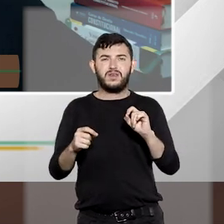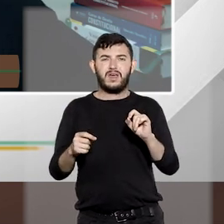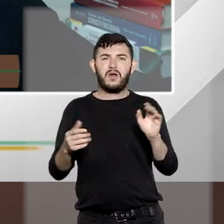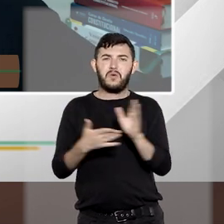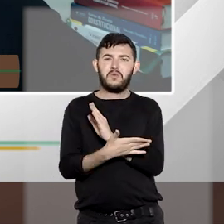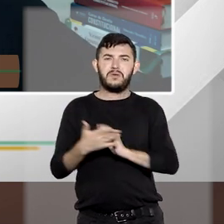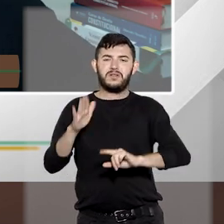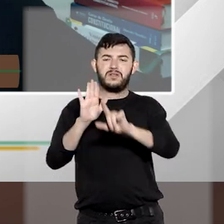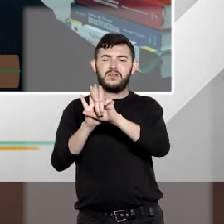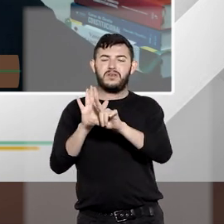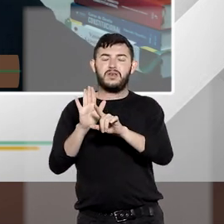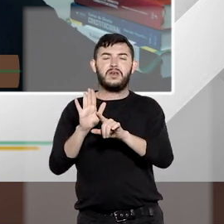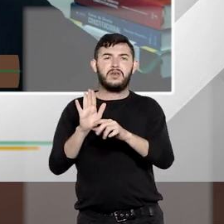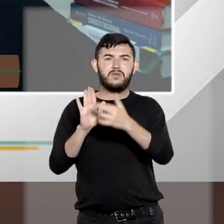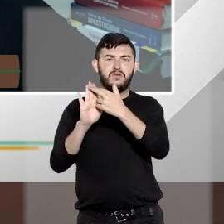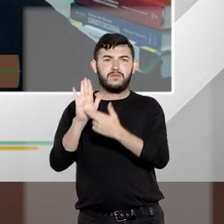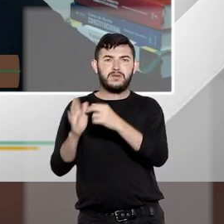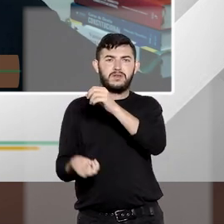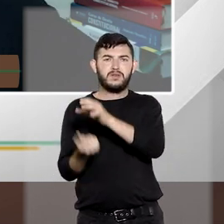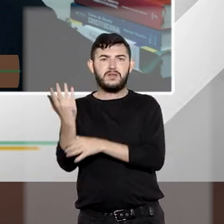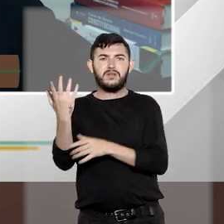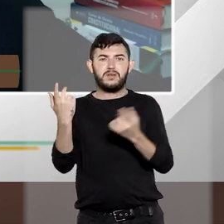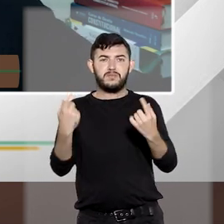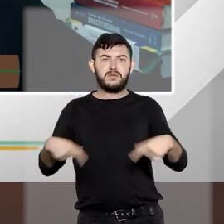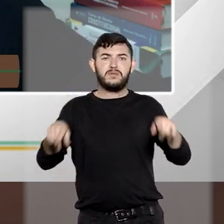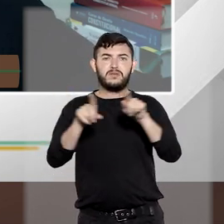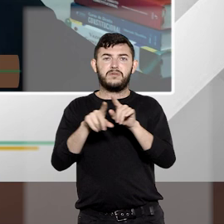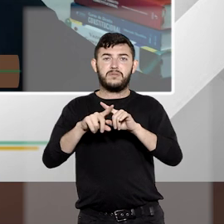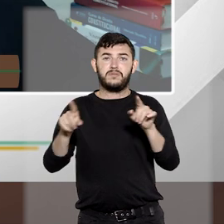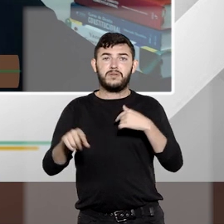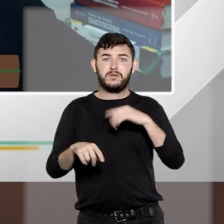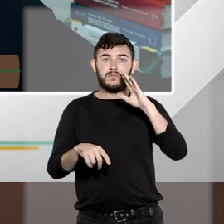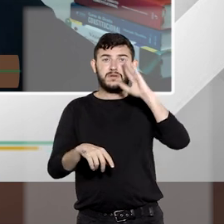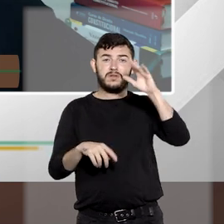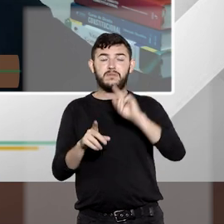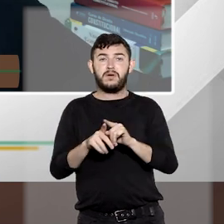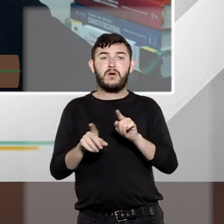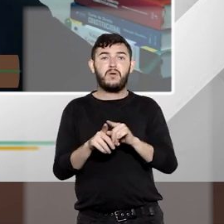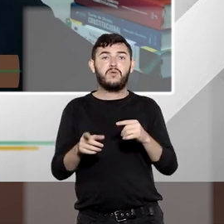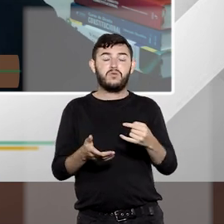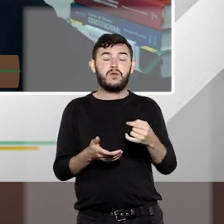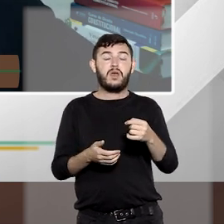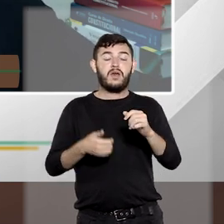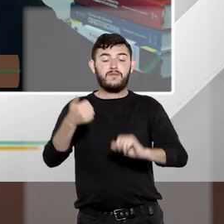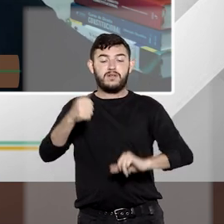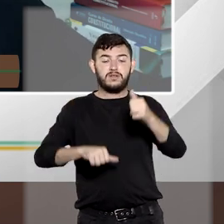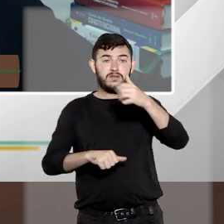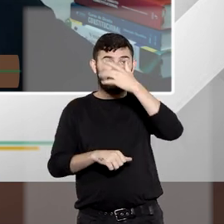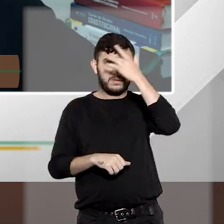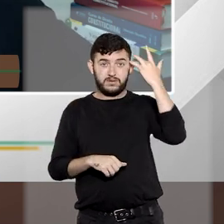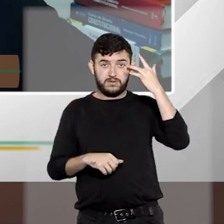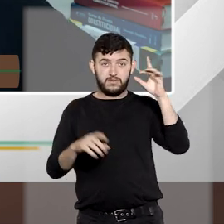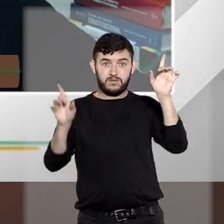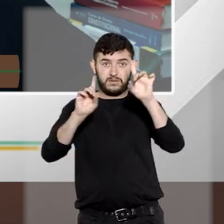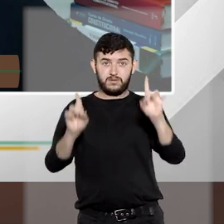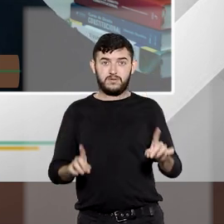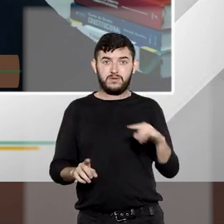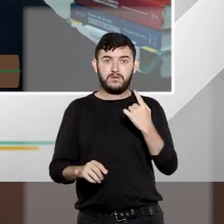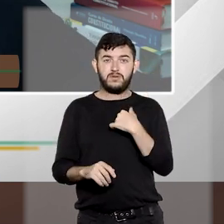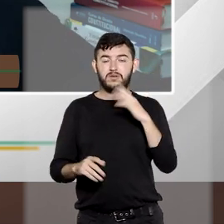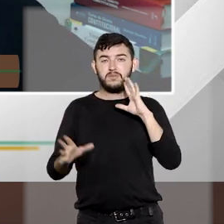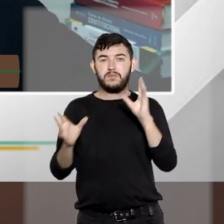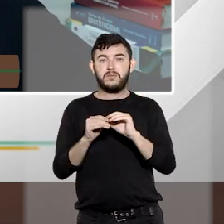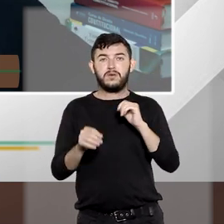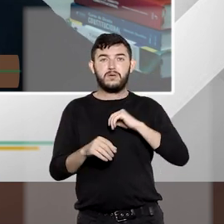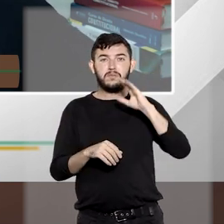serem regulamentados, e aí eu dou o destaque principal ao instrumento de avaliação da deficiência, porque é, sem dúvida alguma, ali o